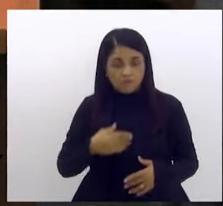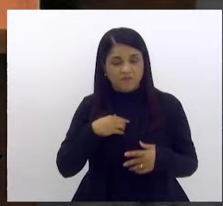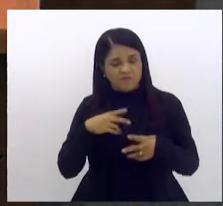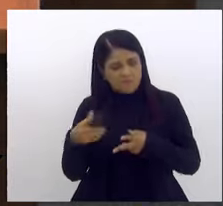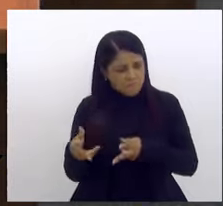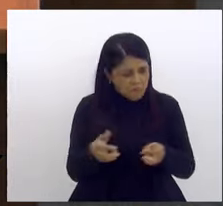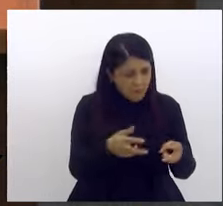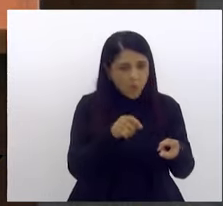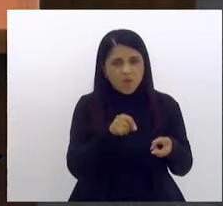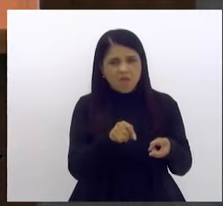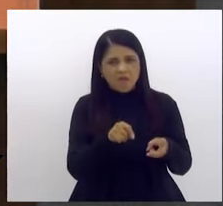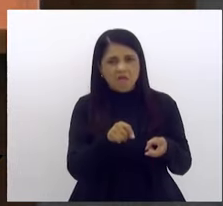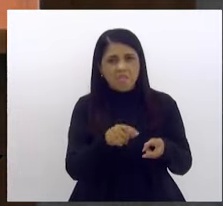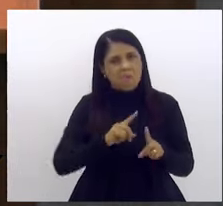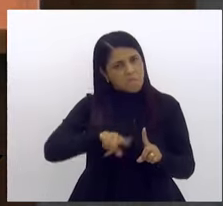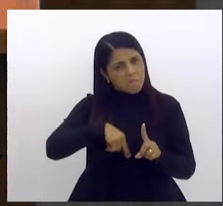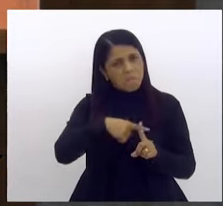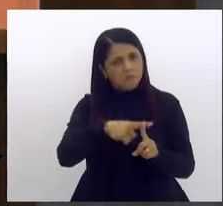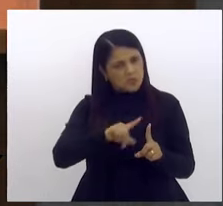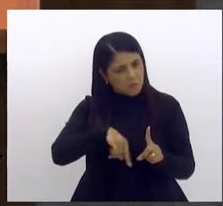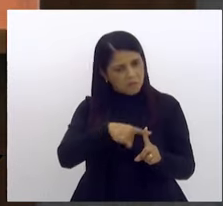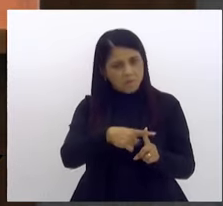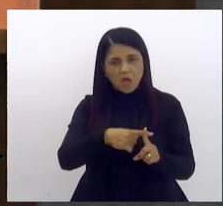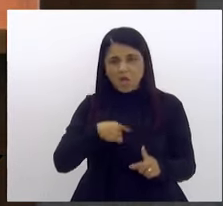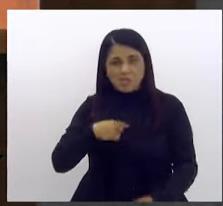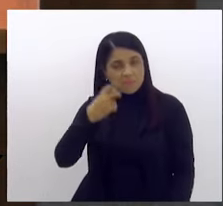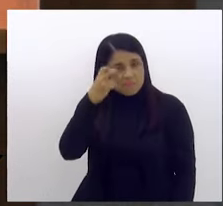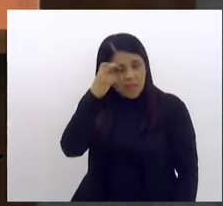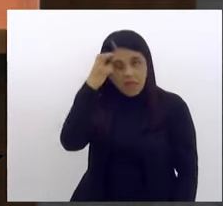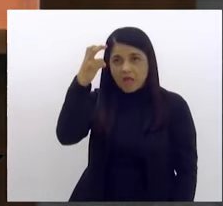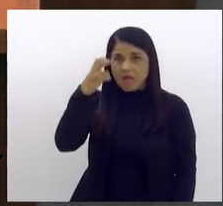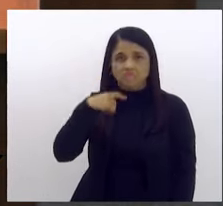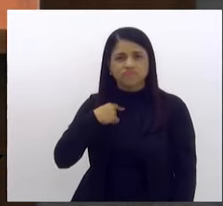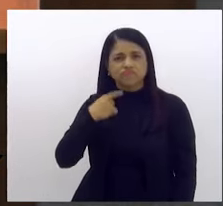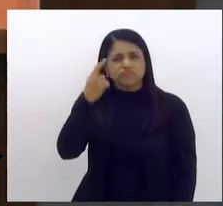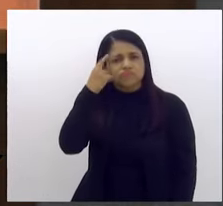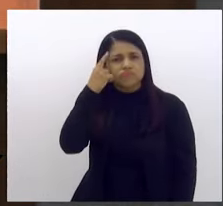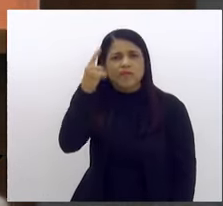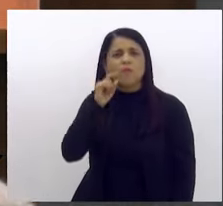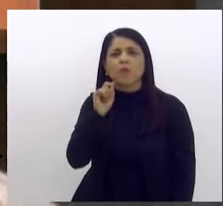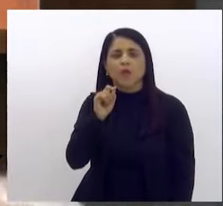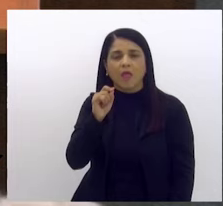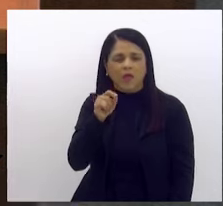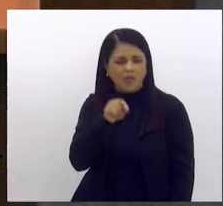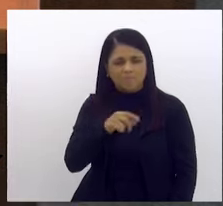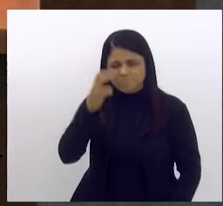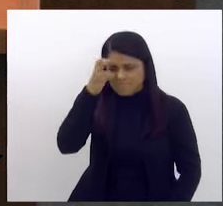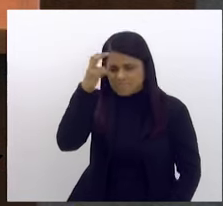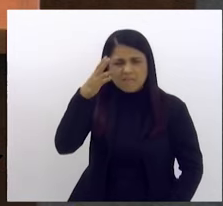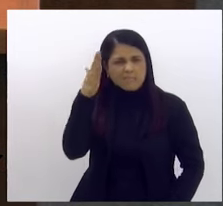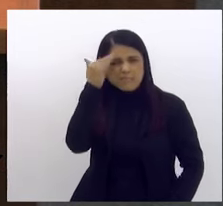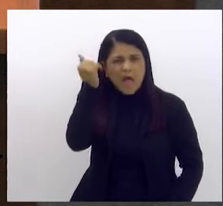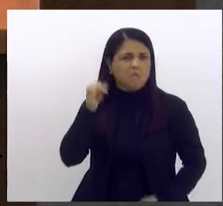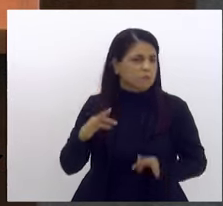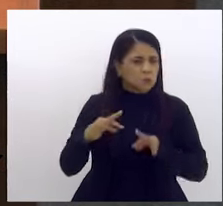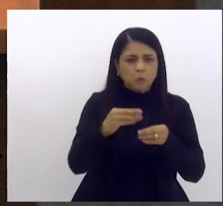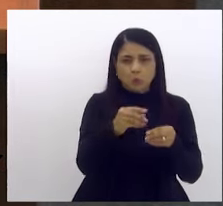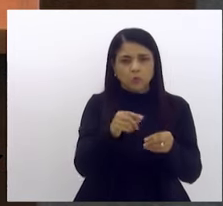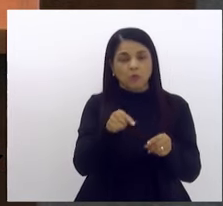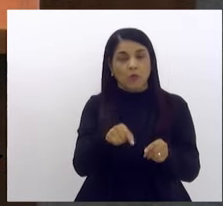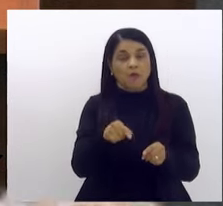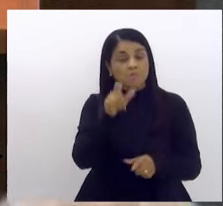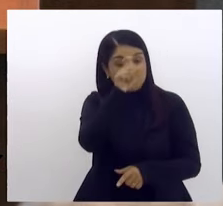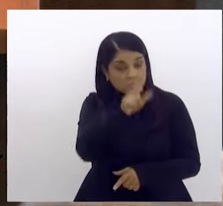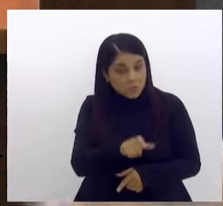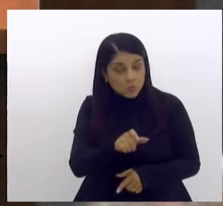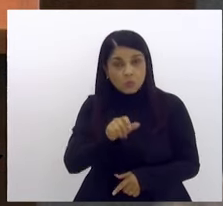só como uma questão positiva, né? A ideia de gênio, inclusive, reflete muito isso, porque a pessoa com altas